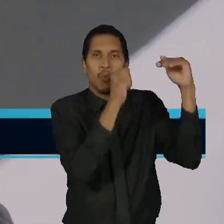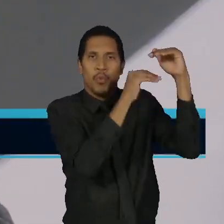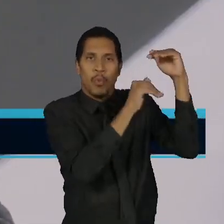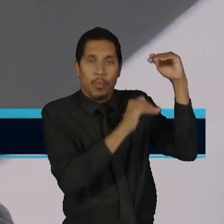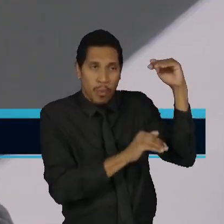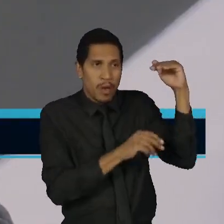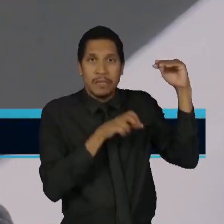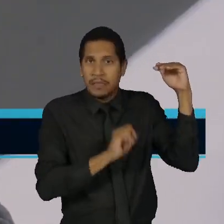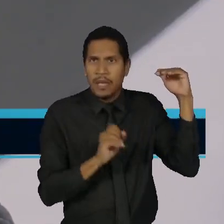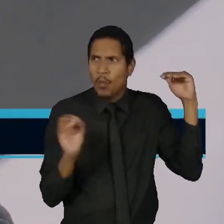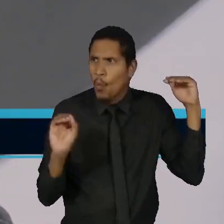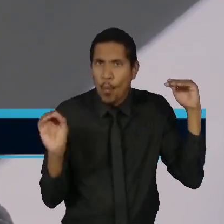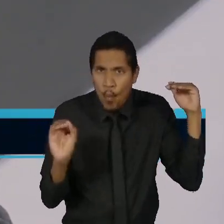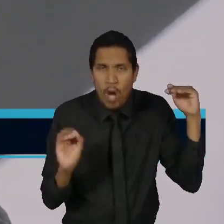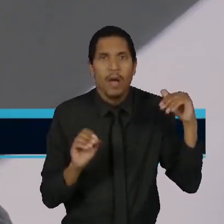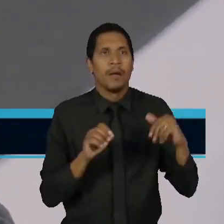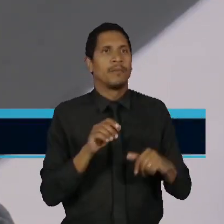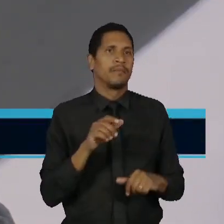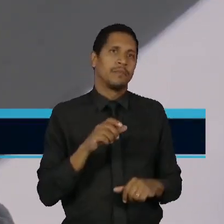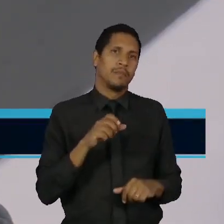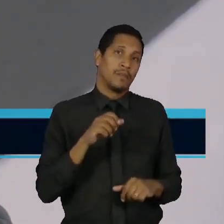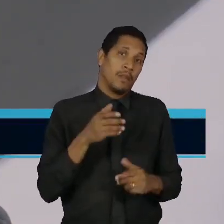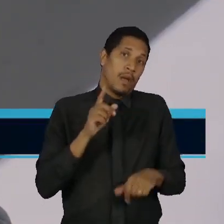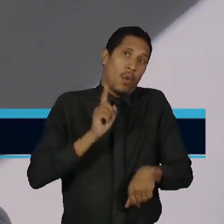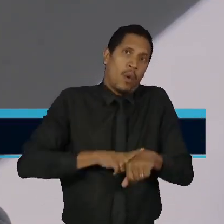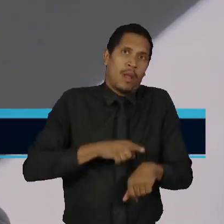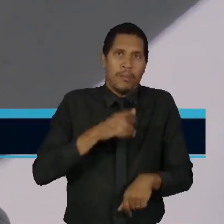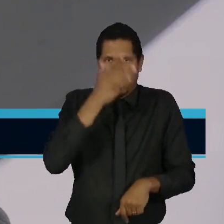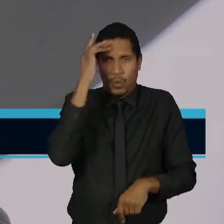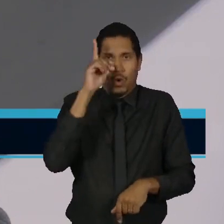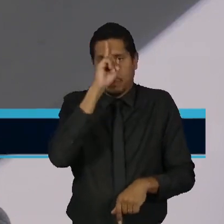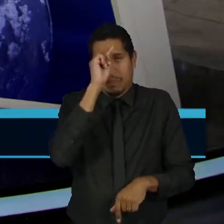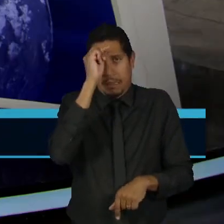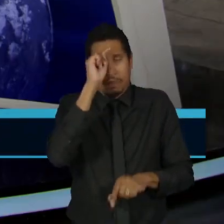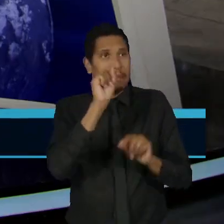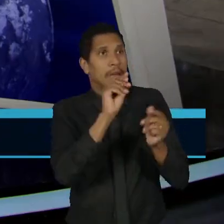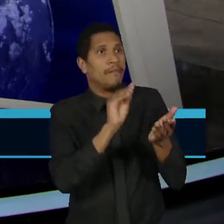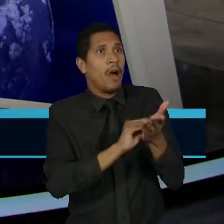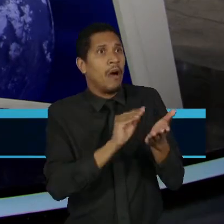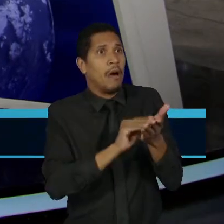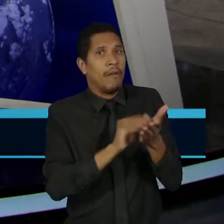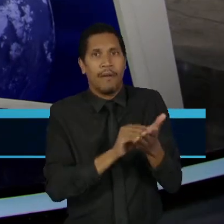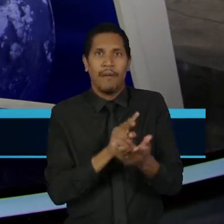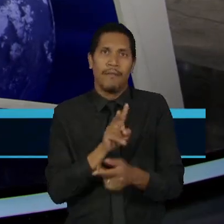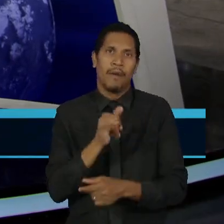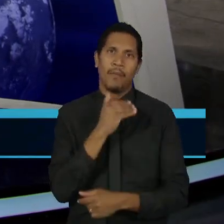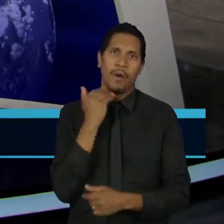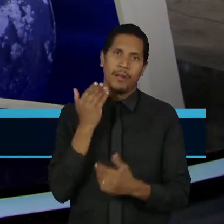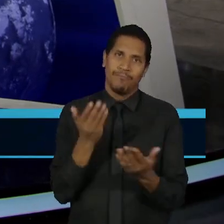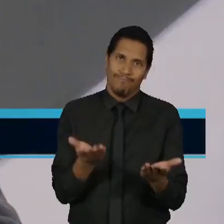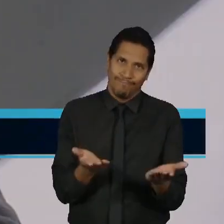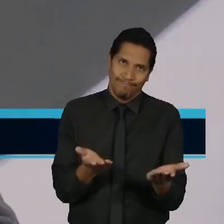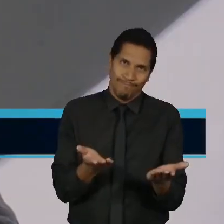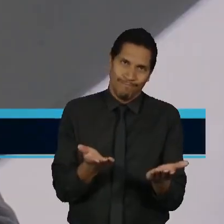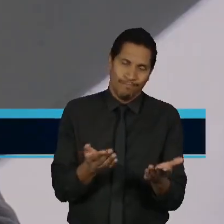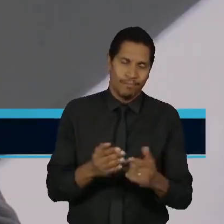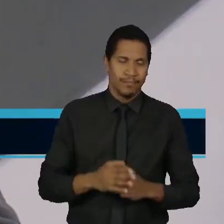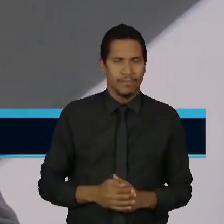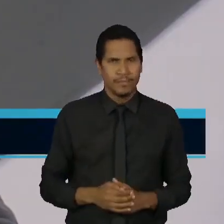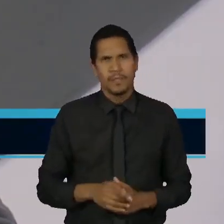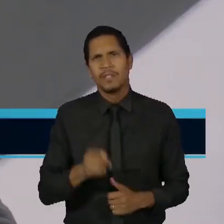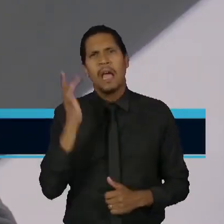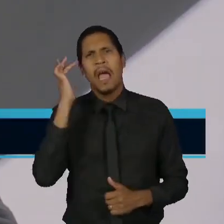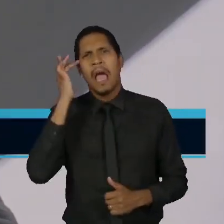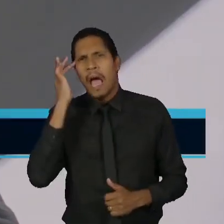falta de acesso a sangue, particularmente hemácias. Né? É uma questão cultural também? Eu acho que aqui no Brasil,